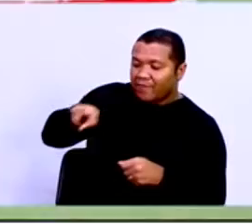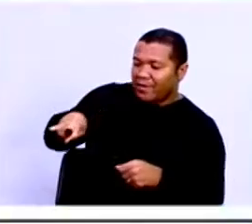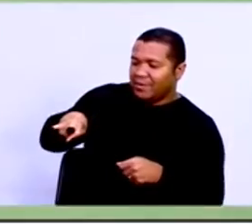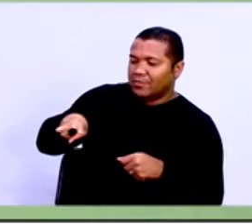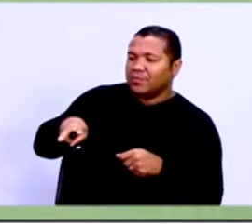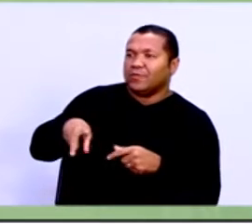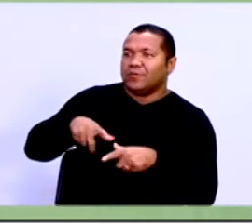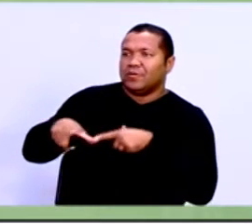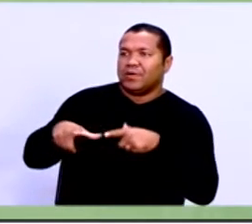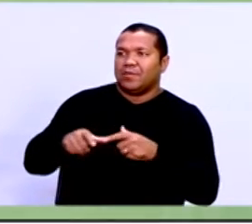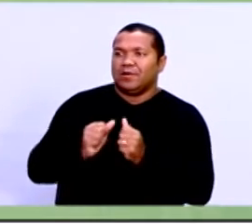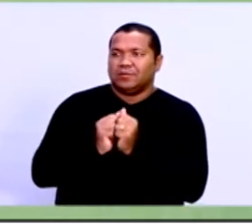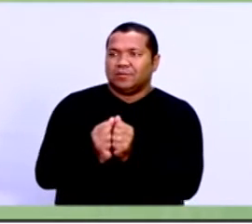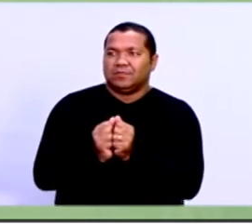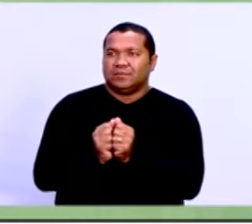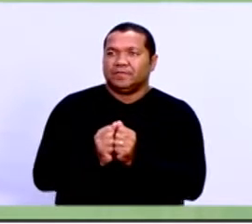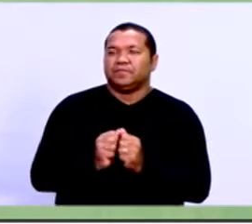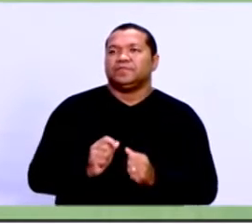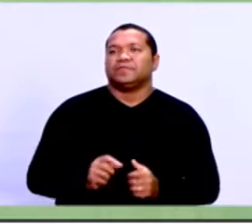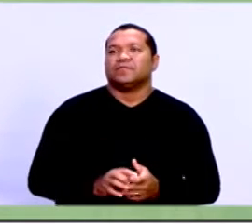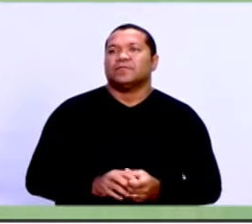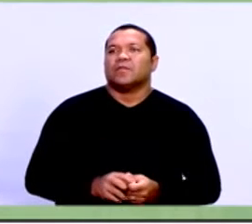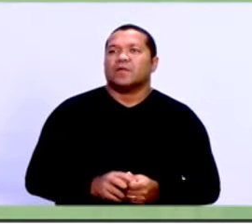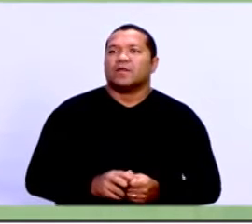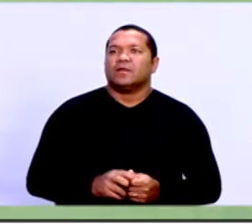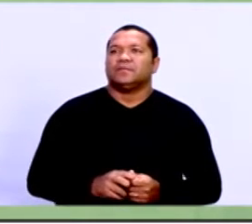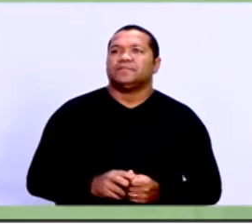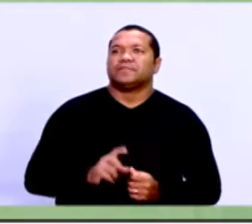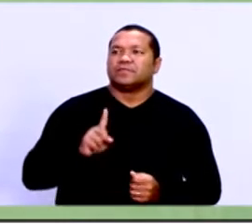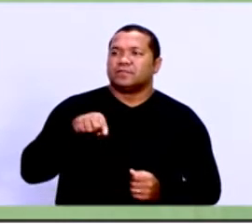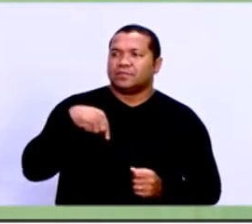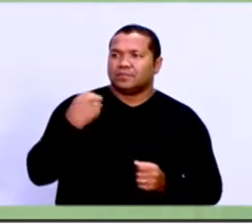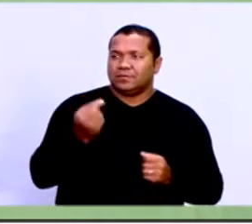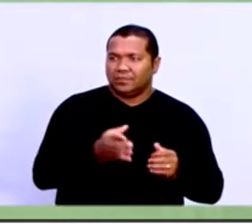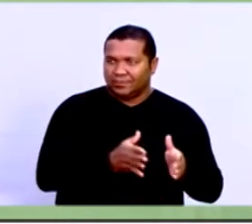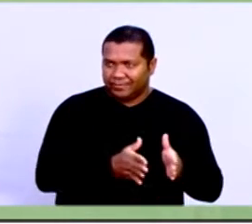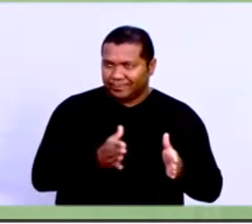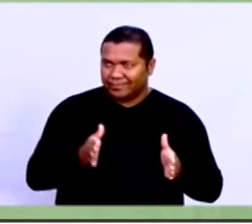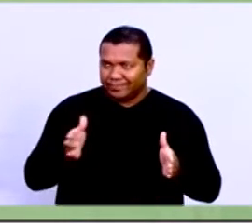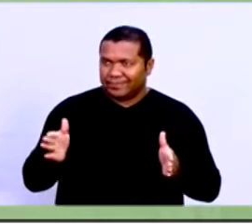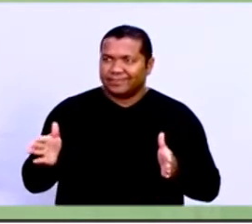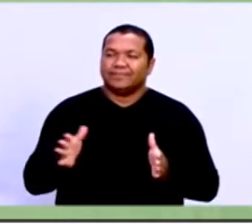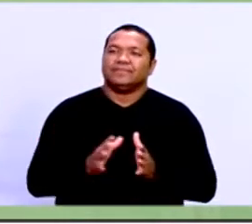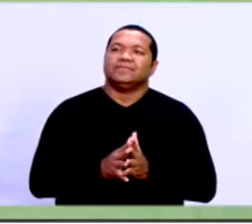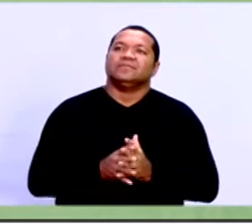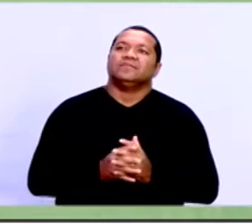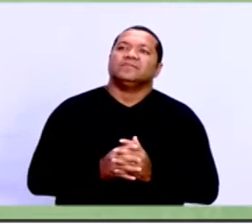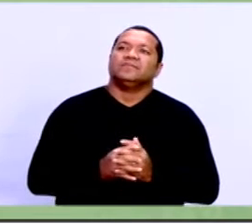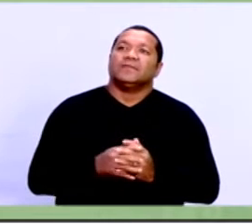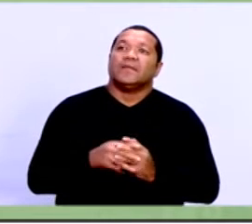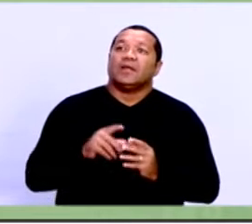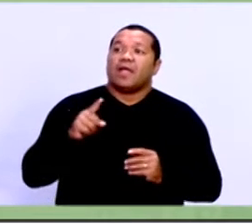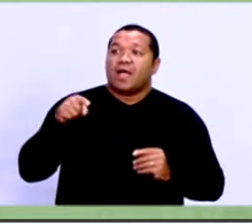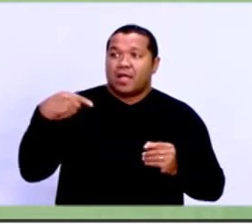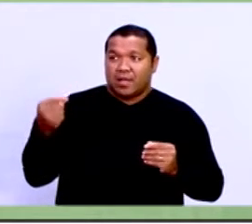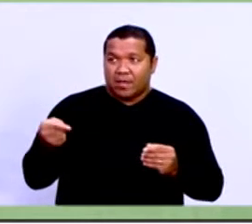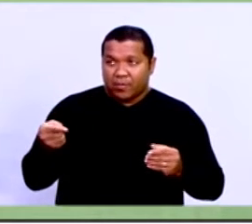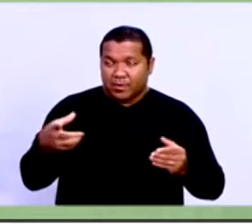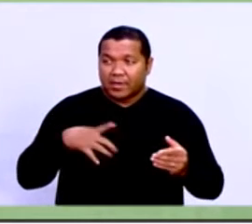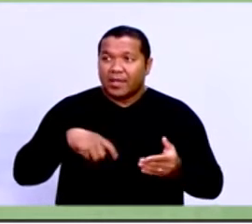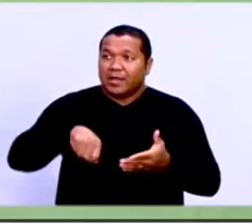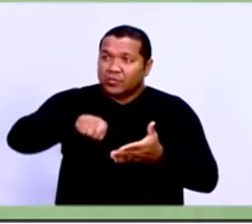próximo slide e próxima fase do nosso ciclo de desenvolvimento é a análise de sistema é